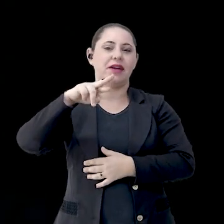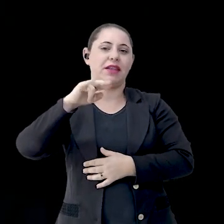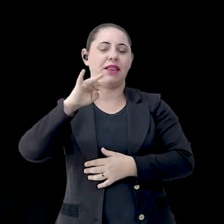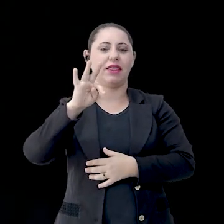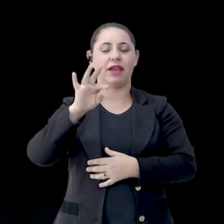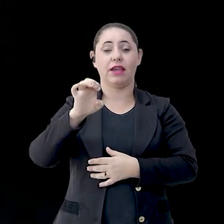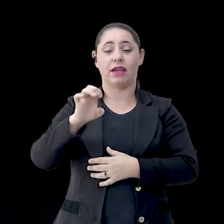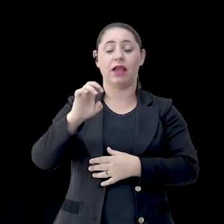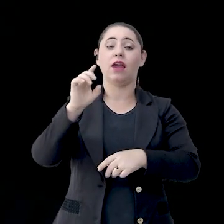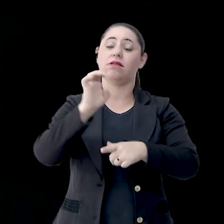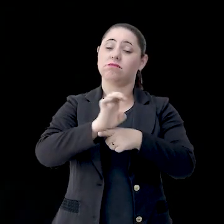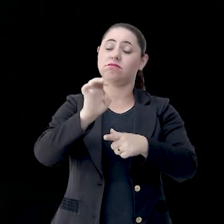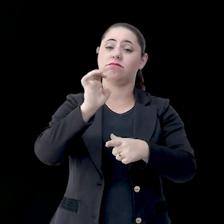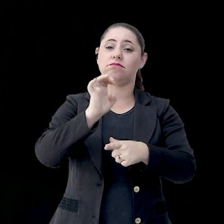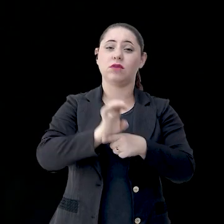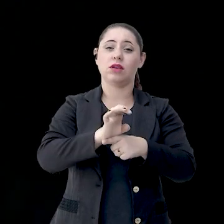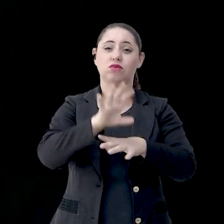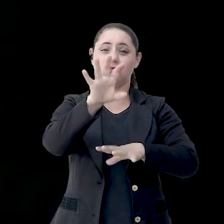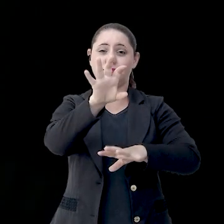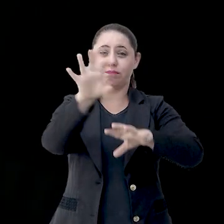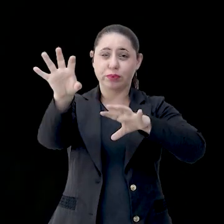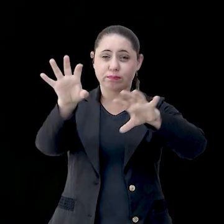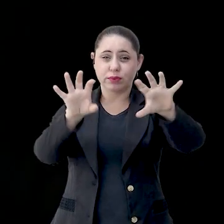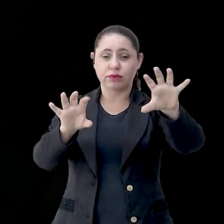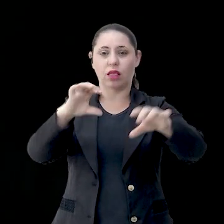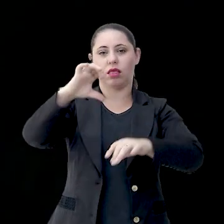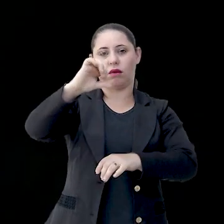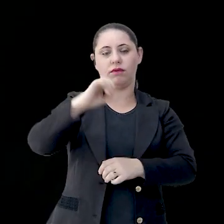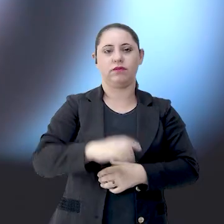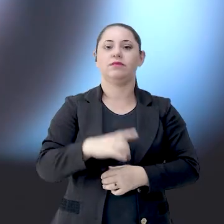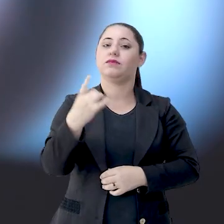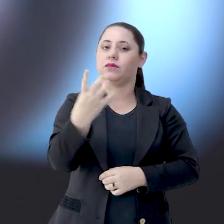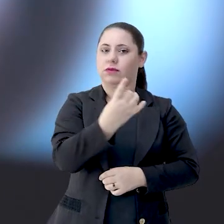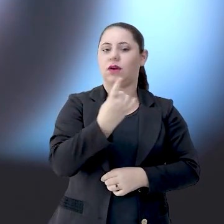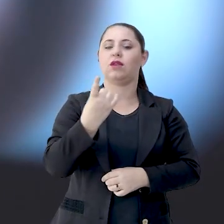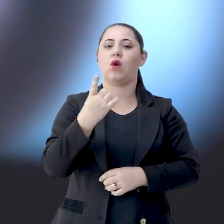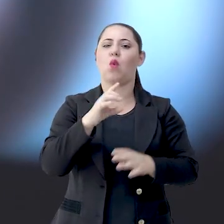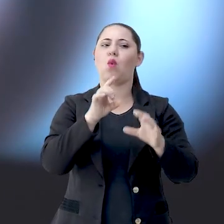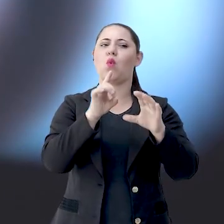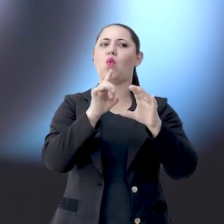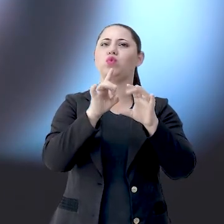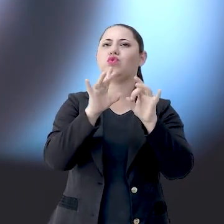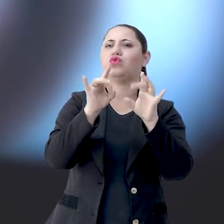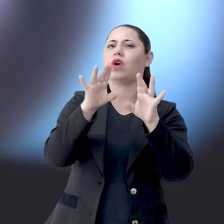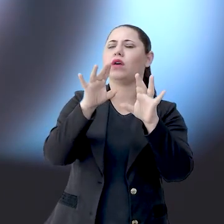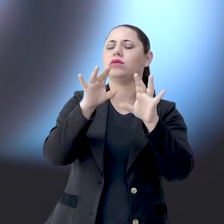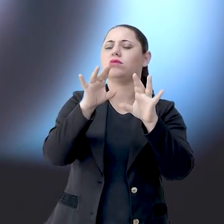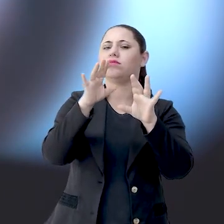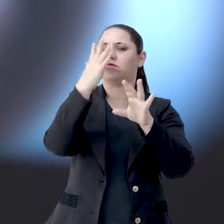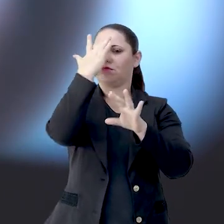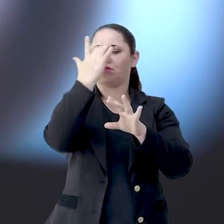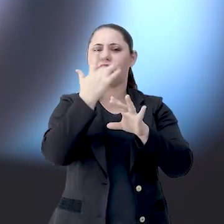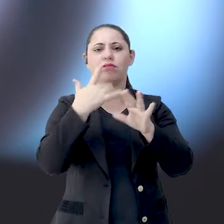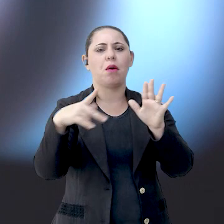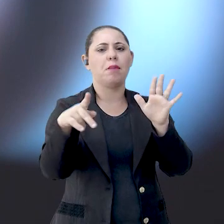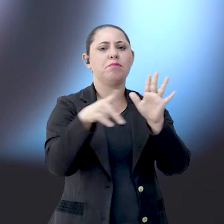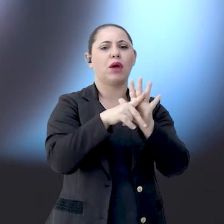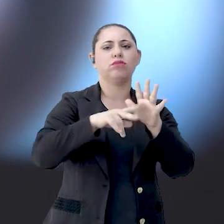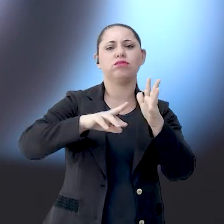Maritê, Mato Grosso do Sul se divide em 9 regiões, cada uma delas com características